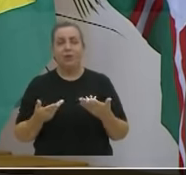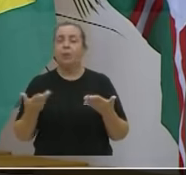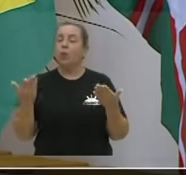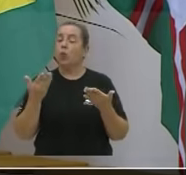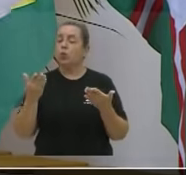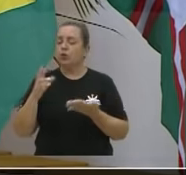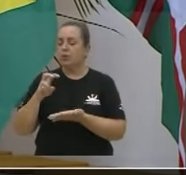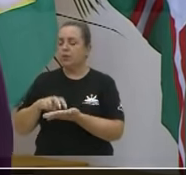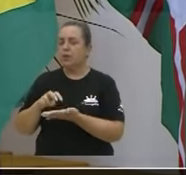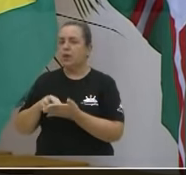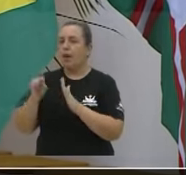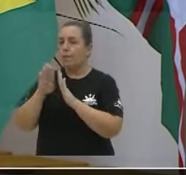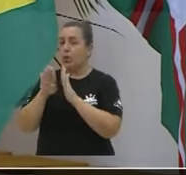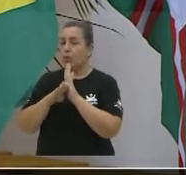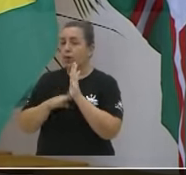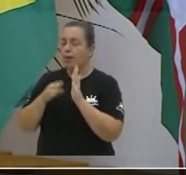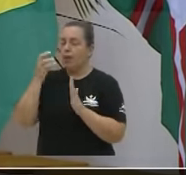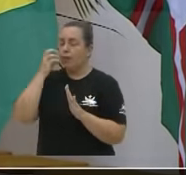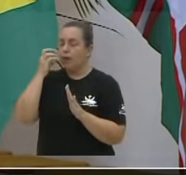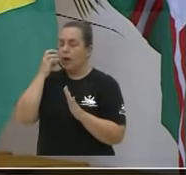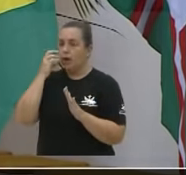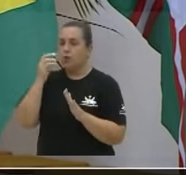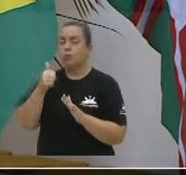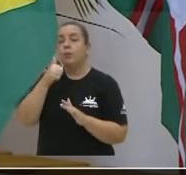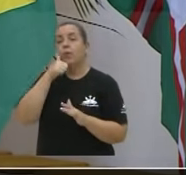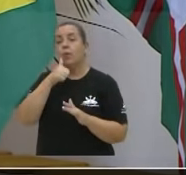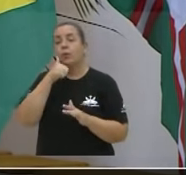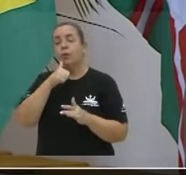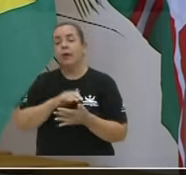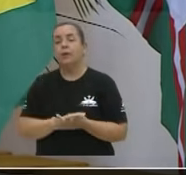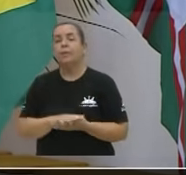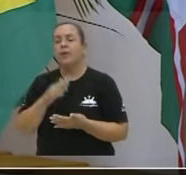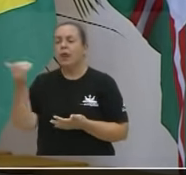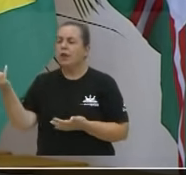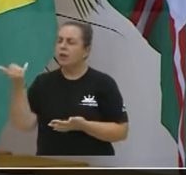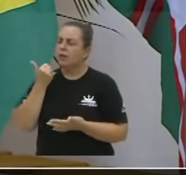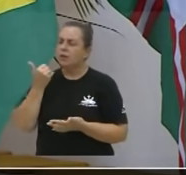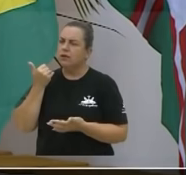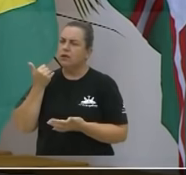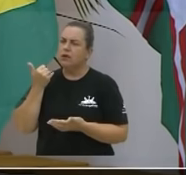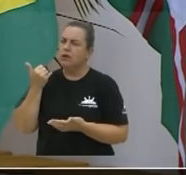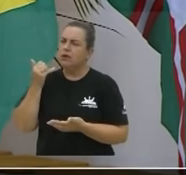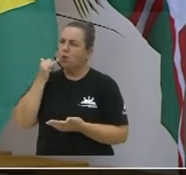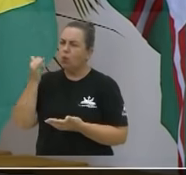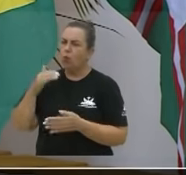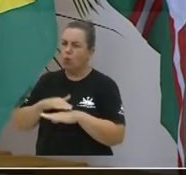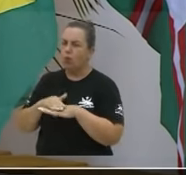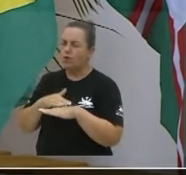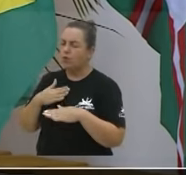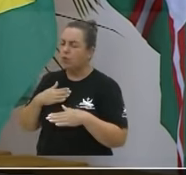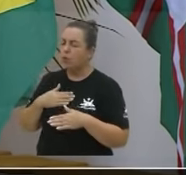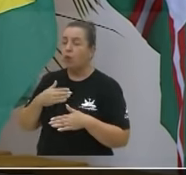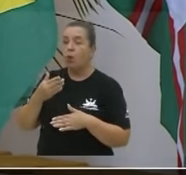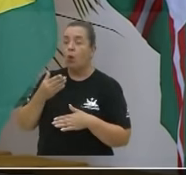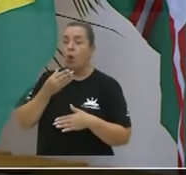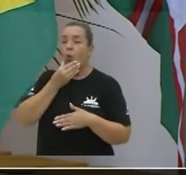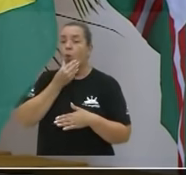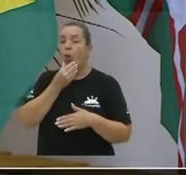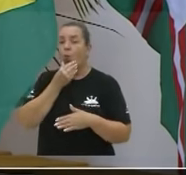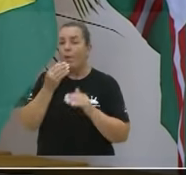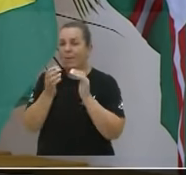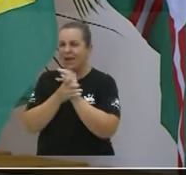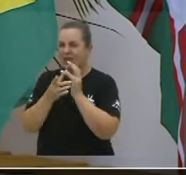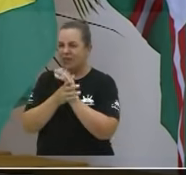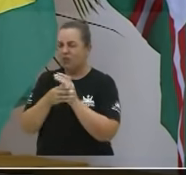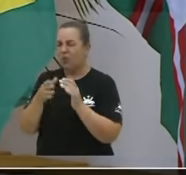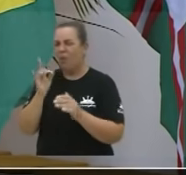mulher, como esquecer, que ela ligou, o marido bebe no final de